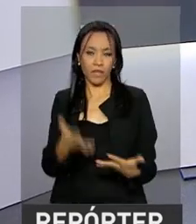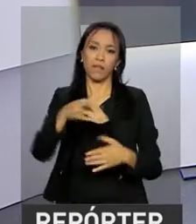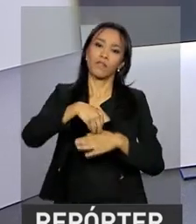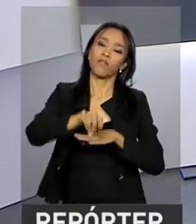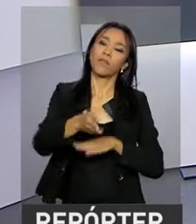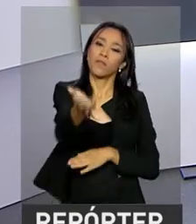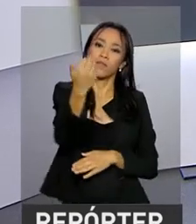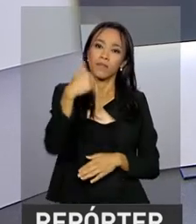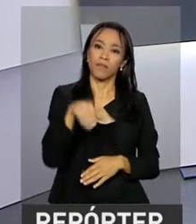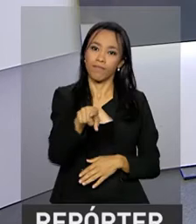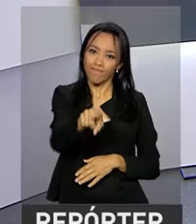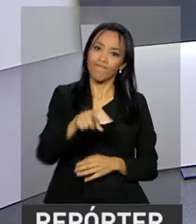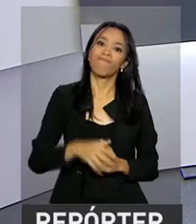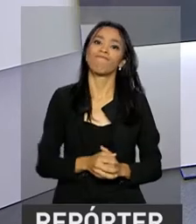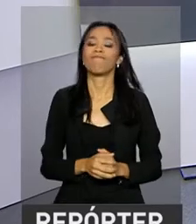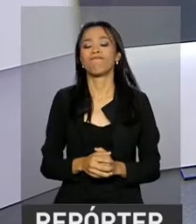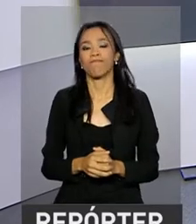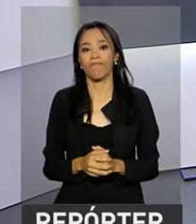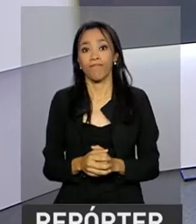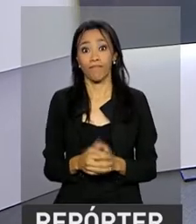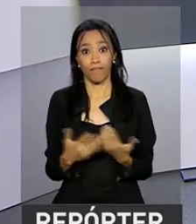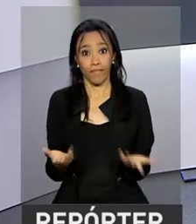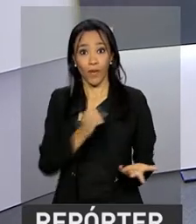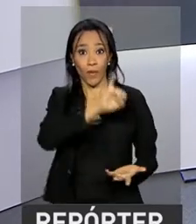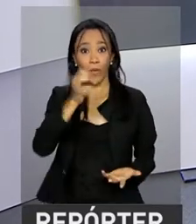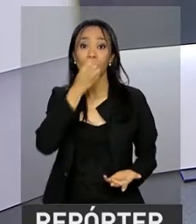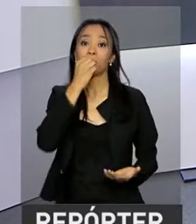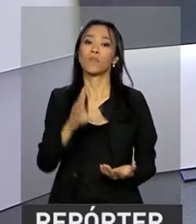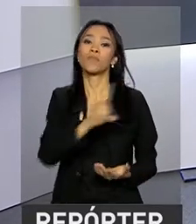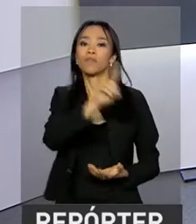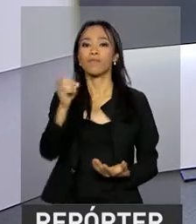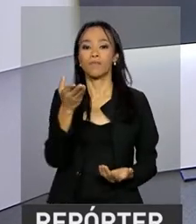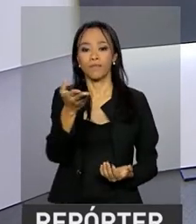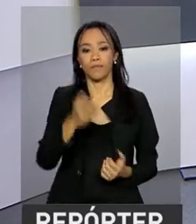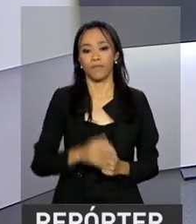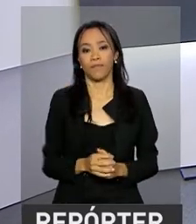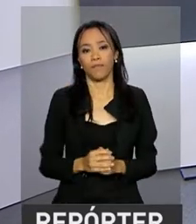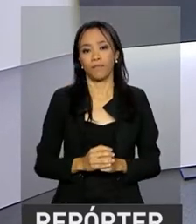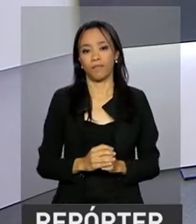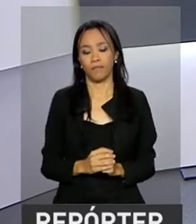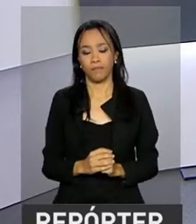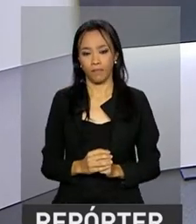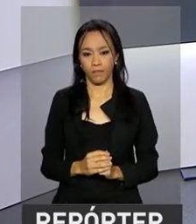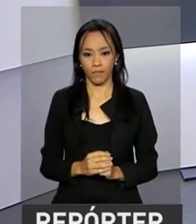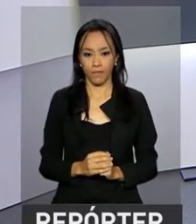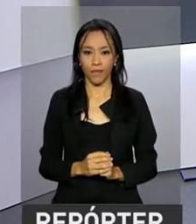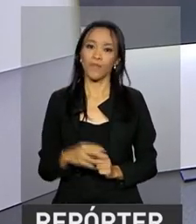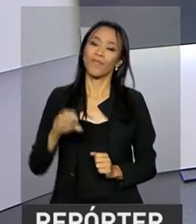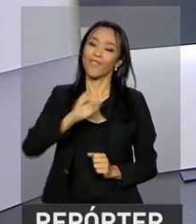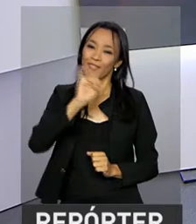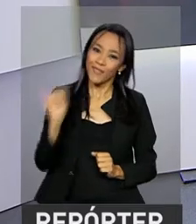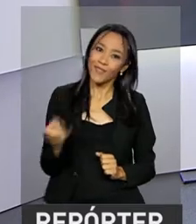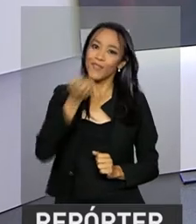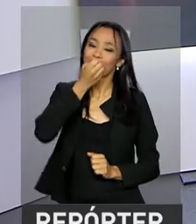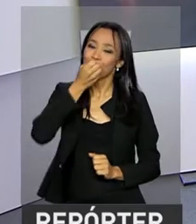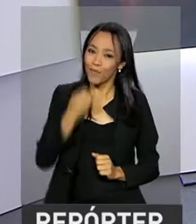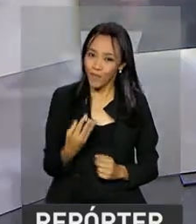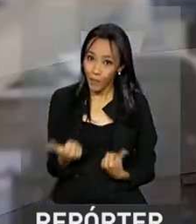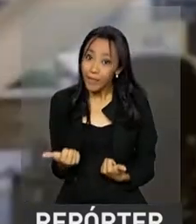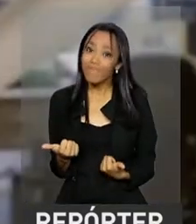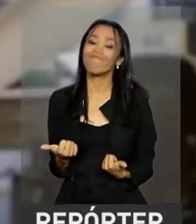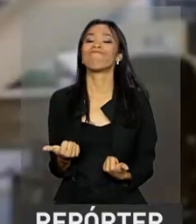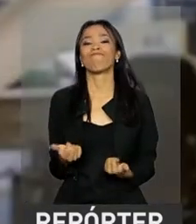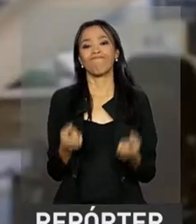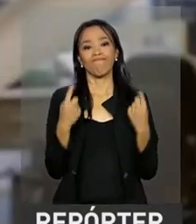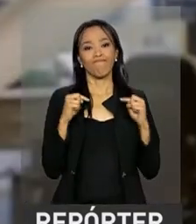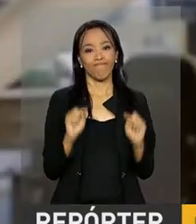informações ao vivo pra outra gente hoje é bom dia para você olá bom dia leandro tudo bem